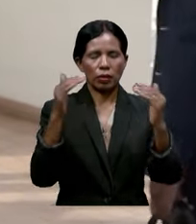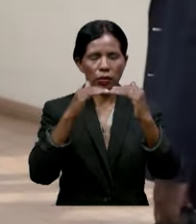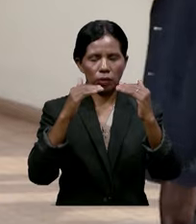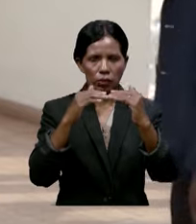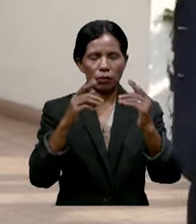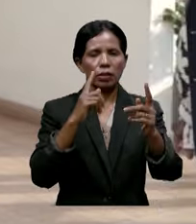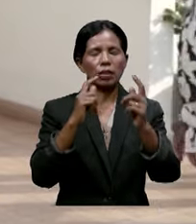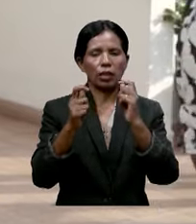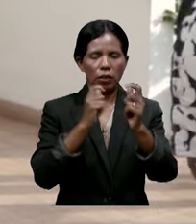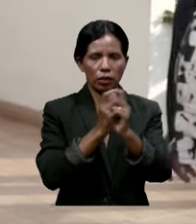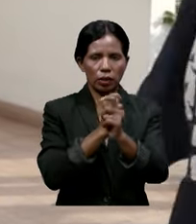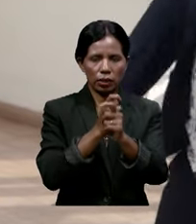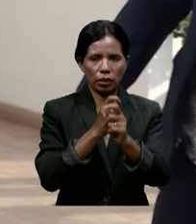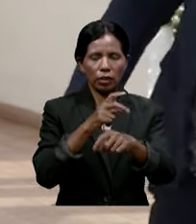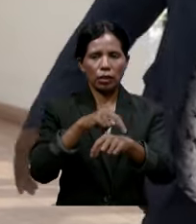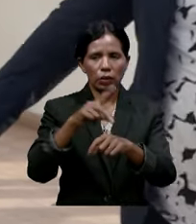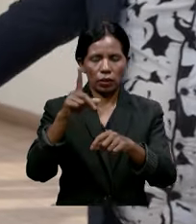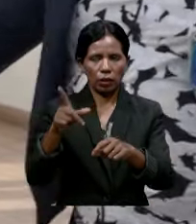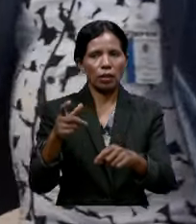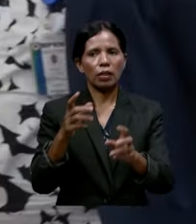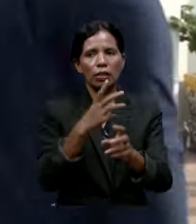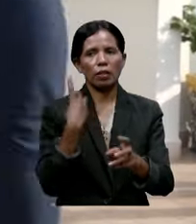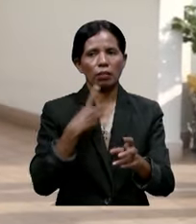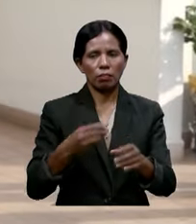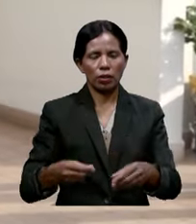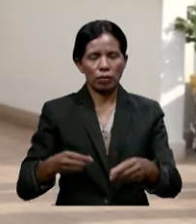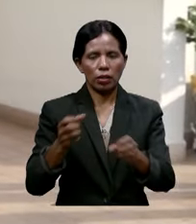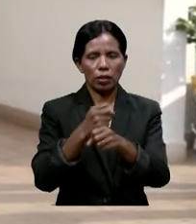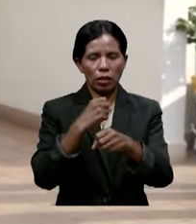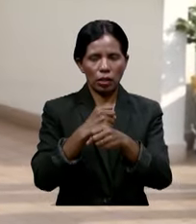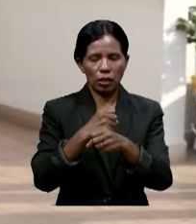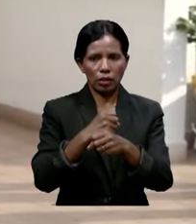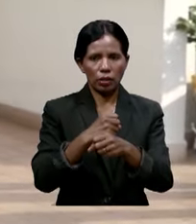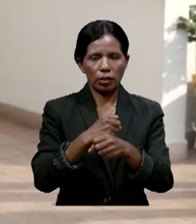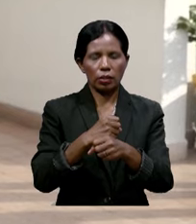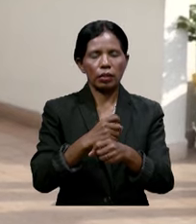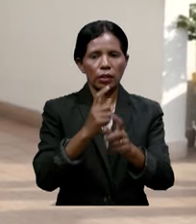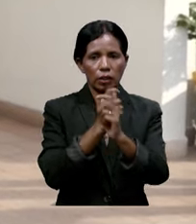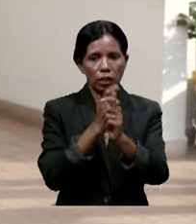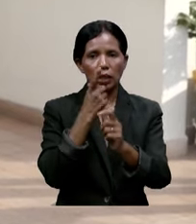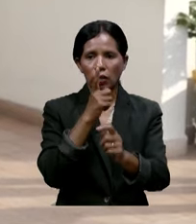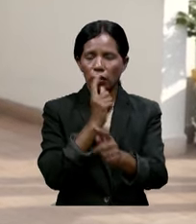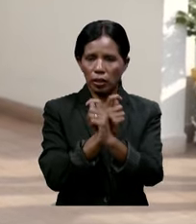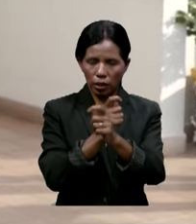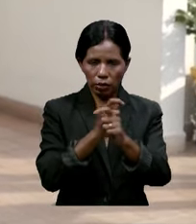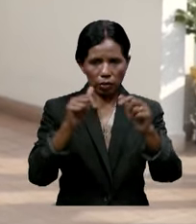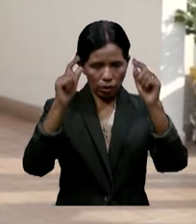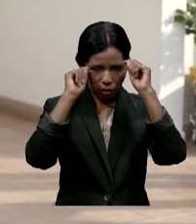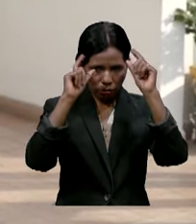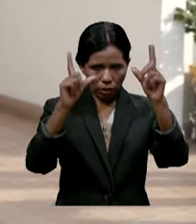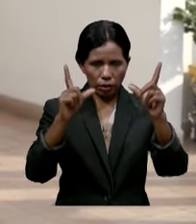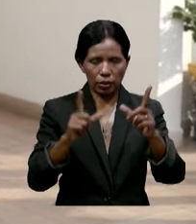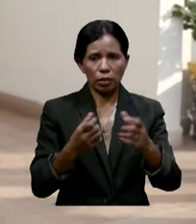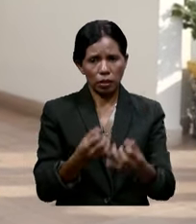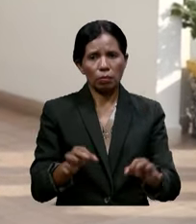unida congresso nacional ba teto para bela formaliza teto e Timor Leste né agora ainda não é importante também é maca